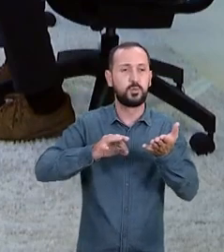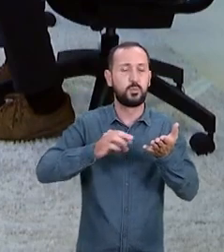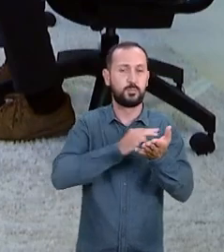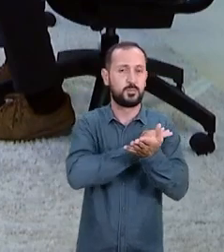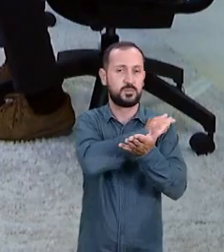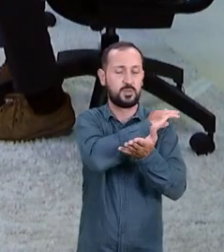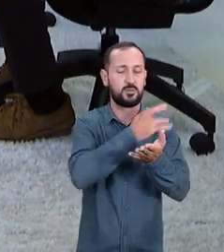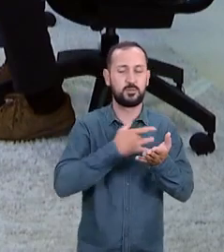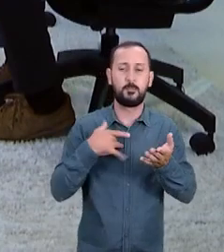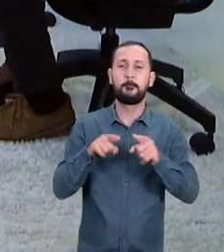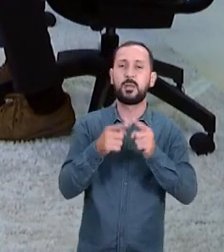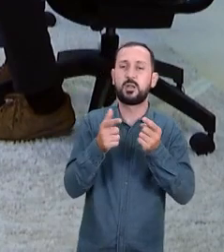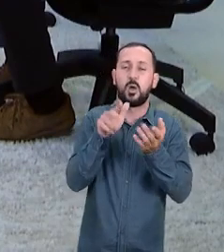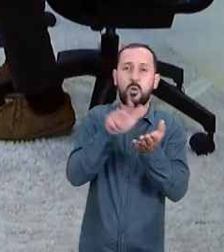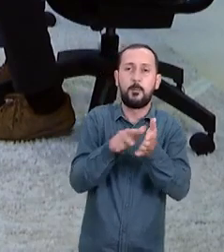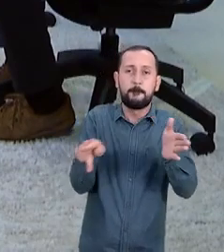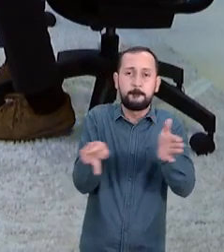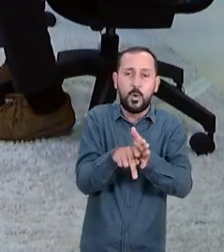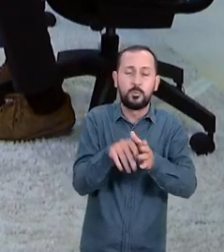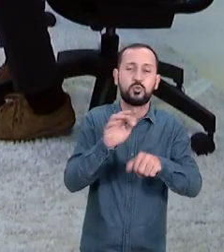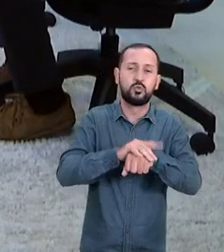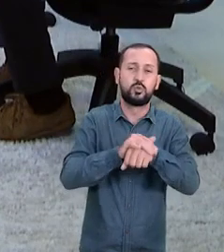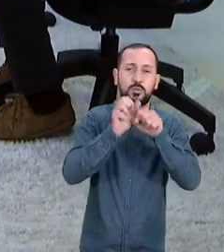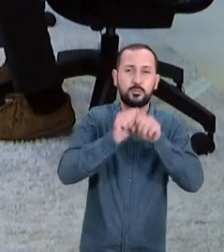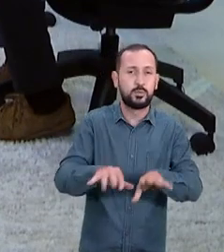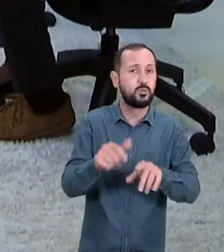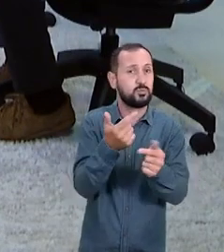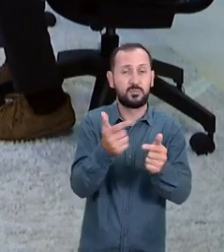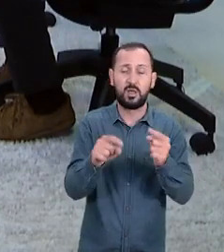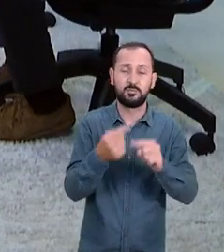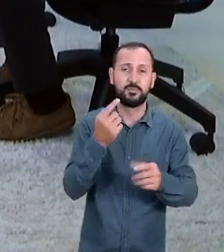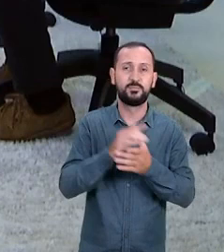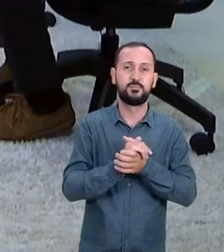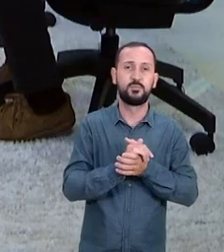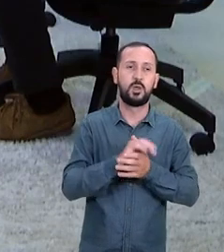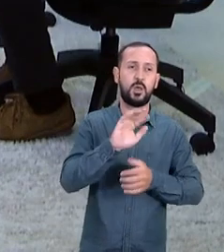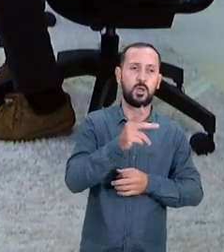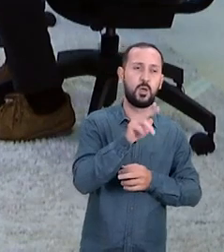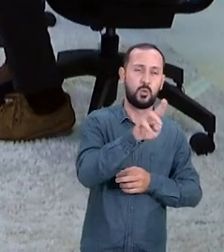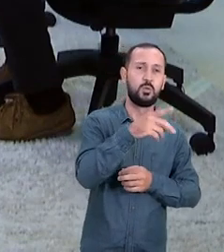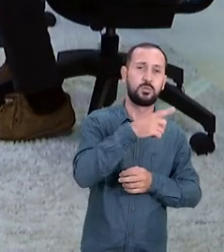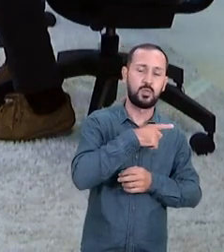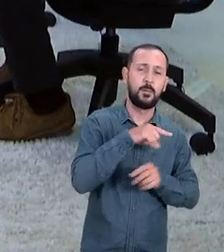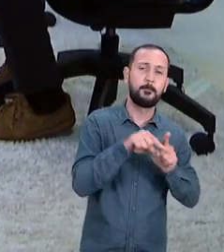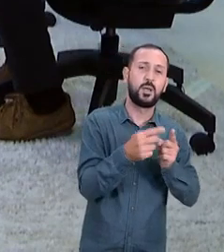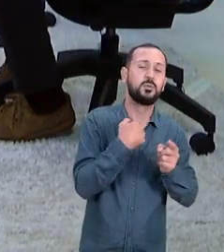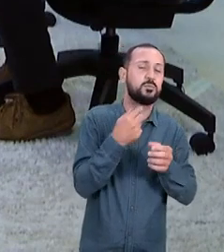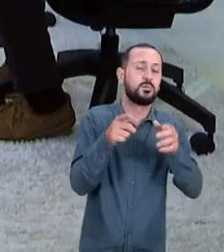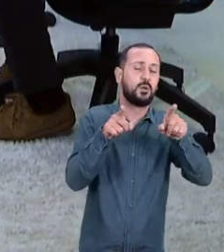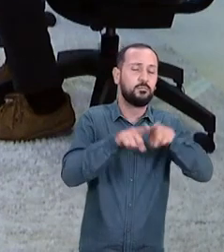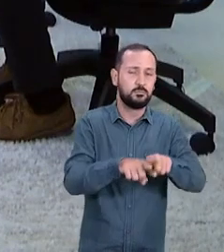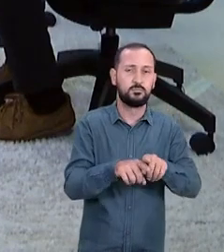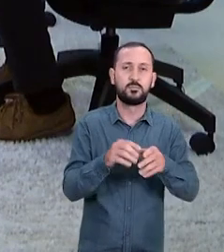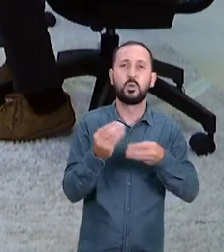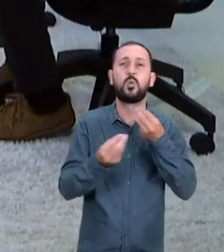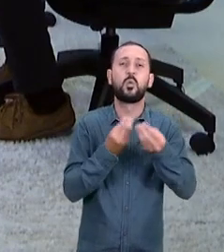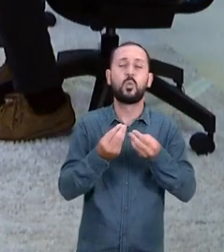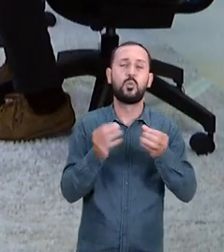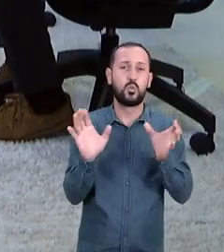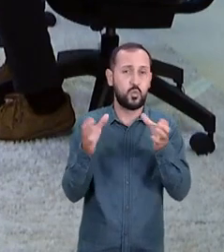lá infectologia, né? O HU não é e tem. A frente pode trabalhar nesse sentido